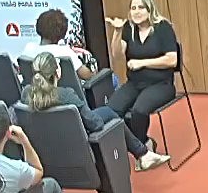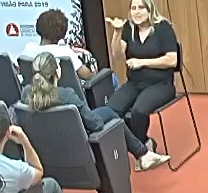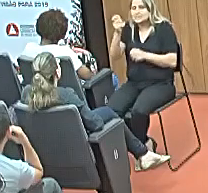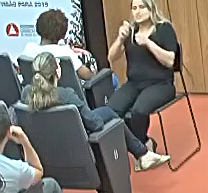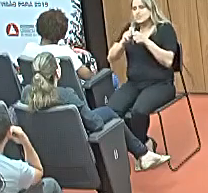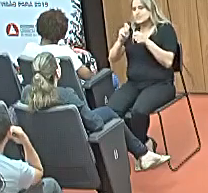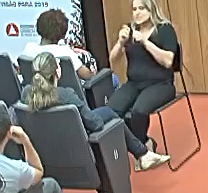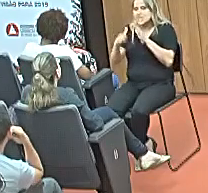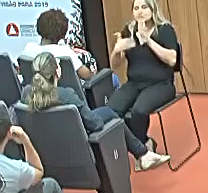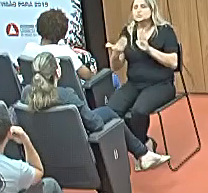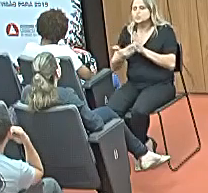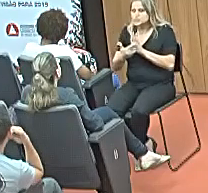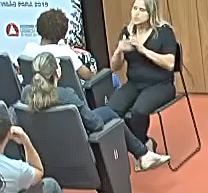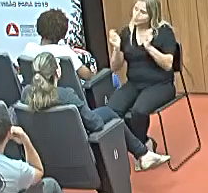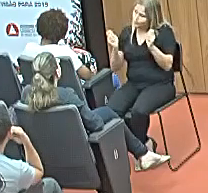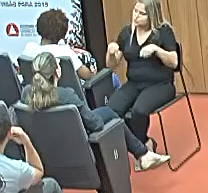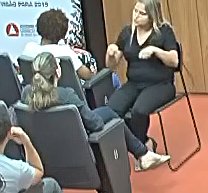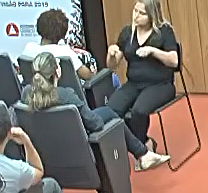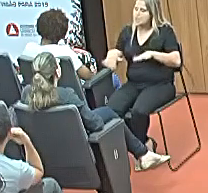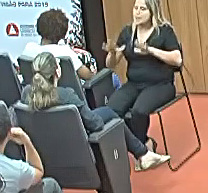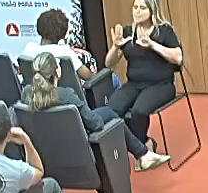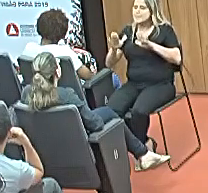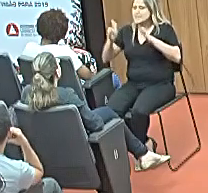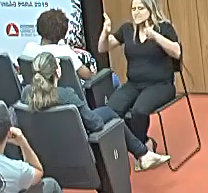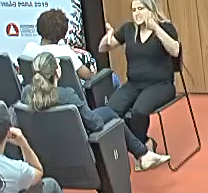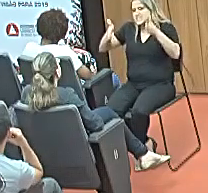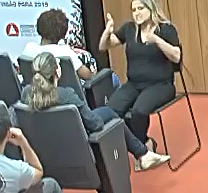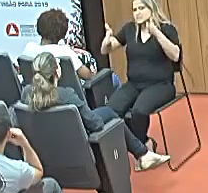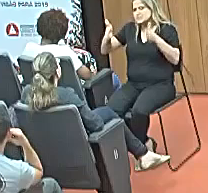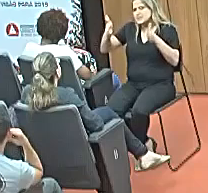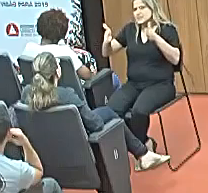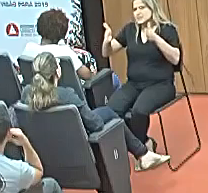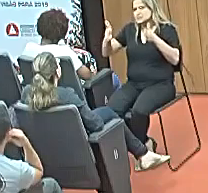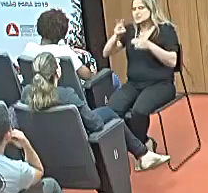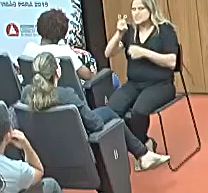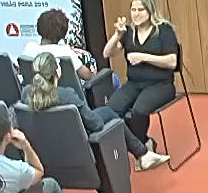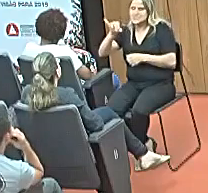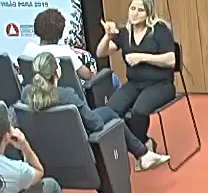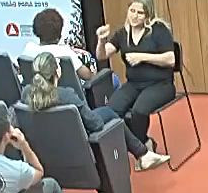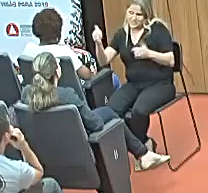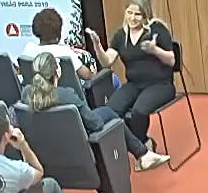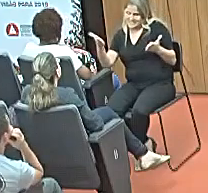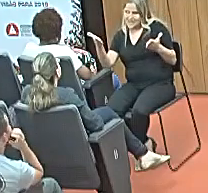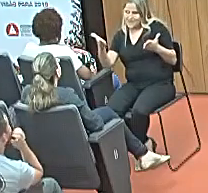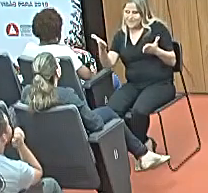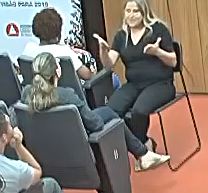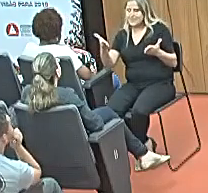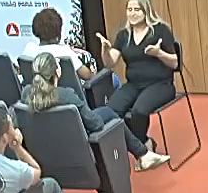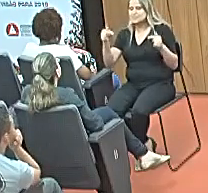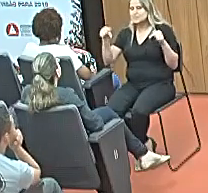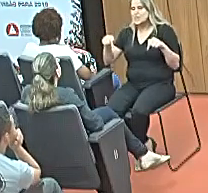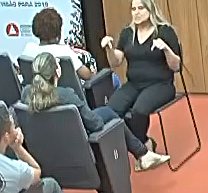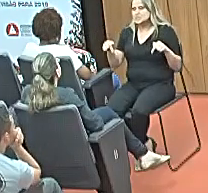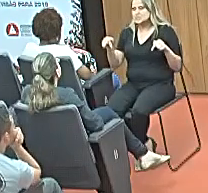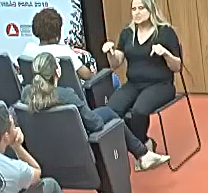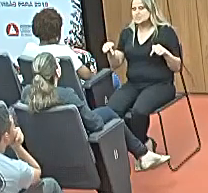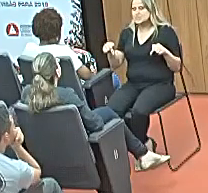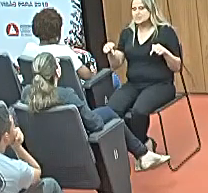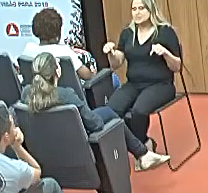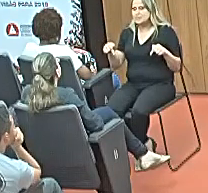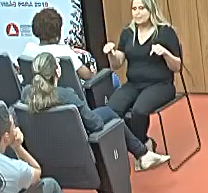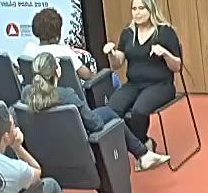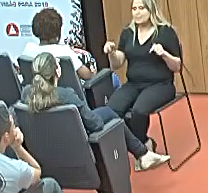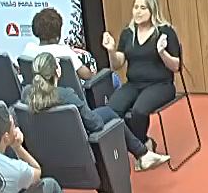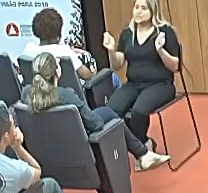mundo o potencial mas nesses 45 dias né quatro dias que nós estamos aqui a gente